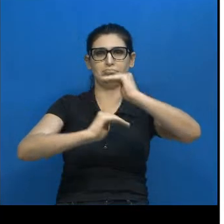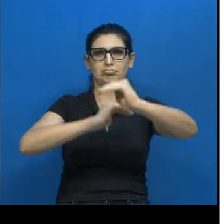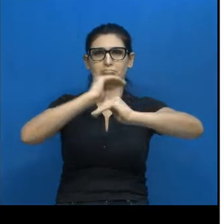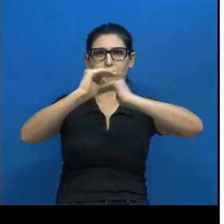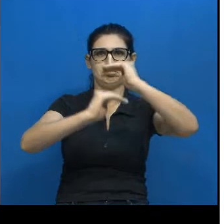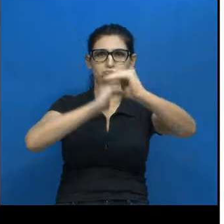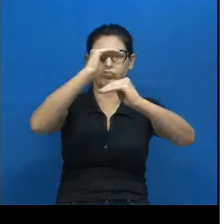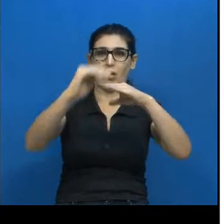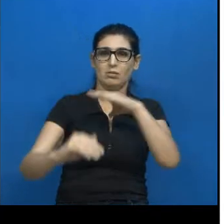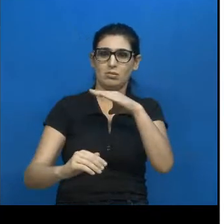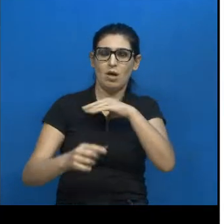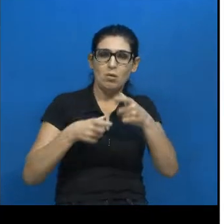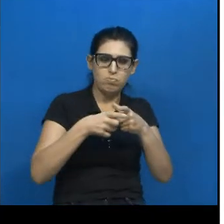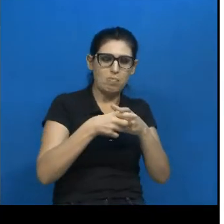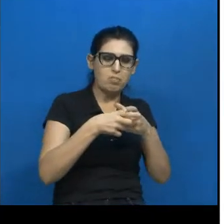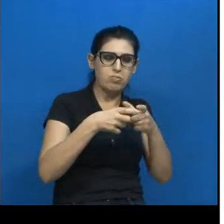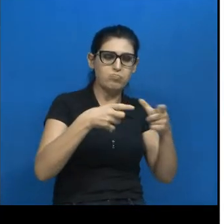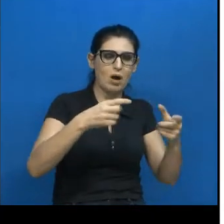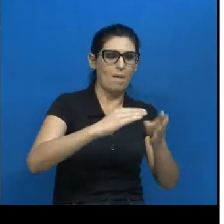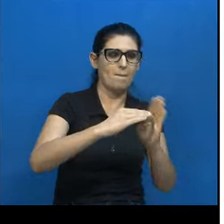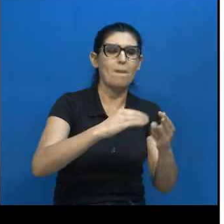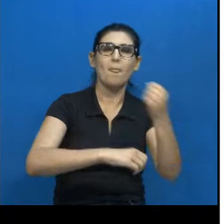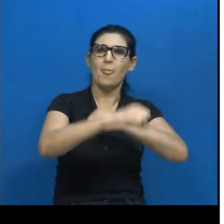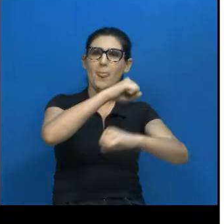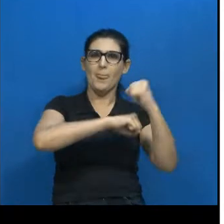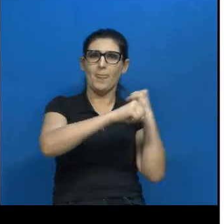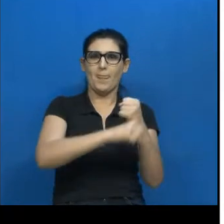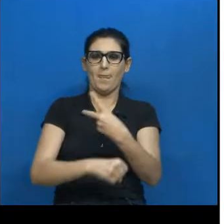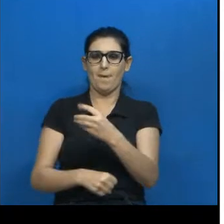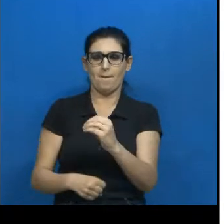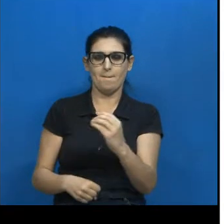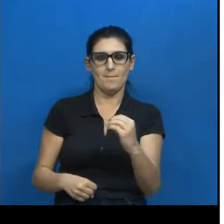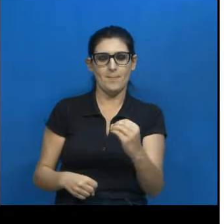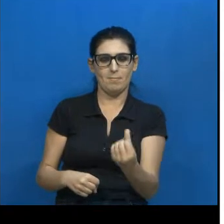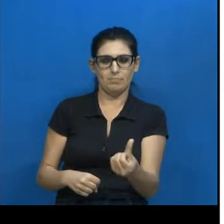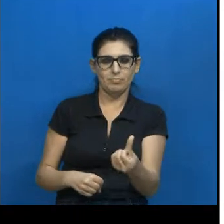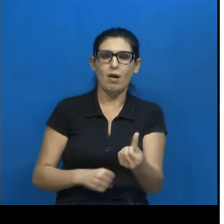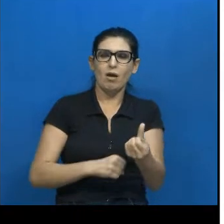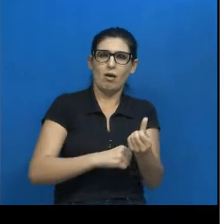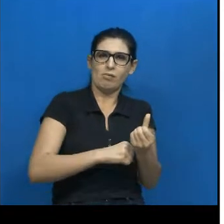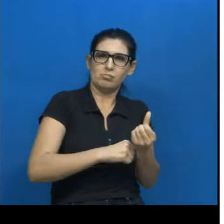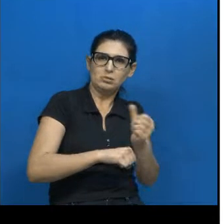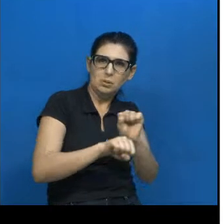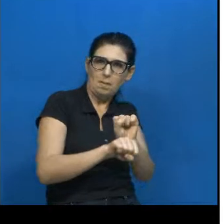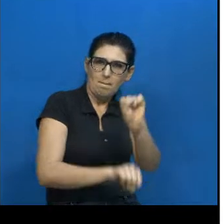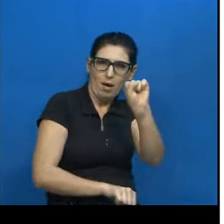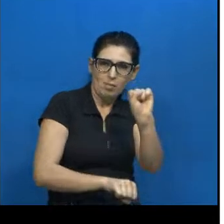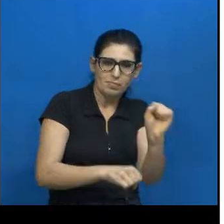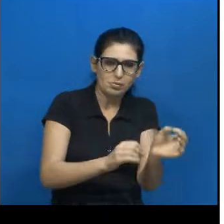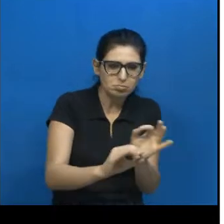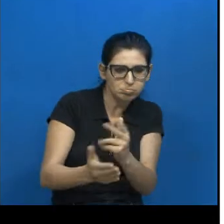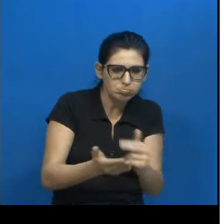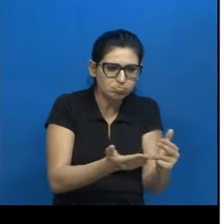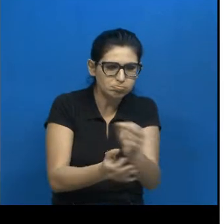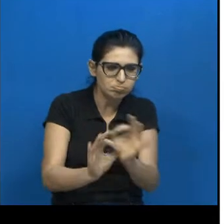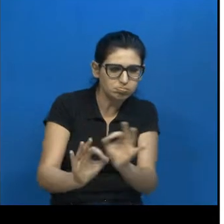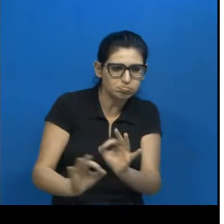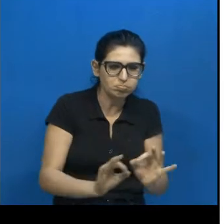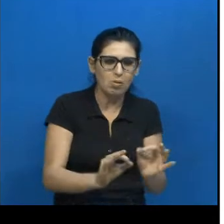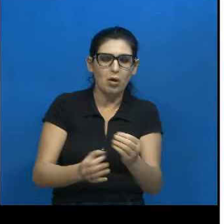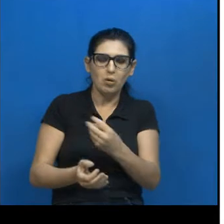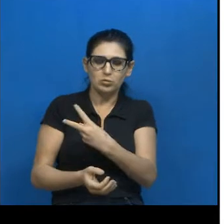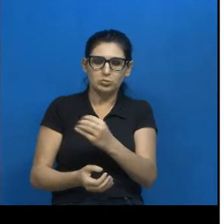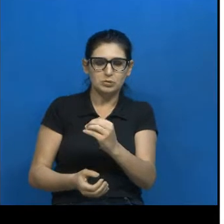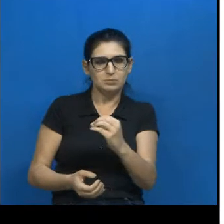necessidades. Em 2006, lá, quando fez o mapeamento, que foi feita a licitação implantada lá em 2006, começou a operar